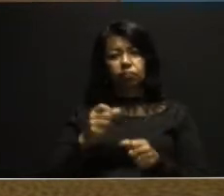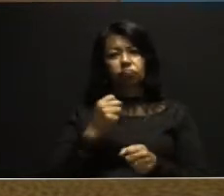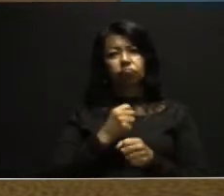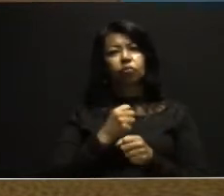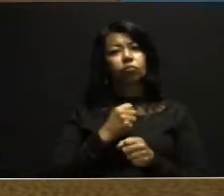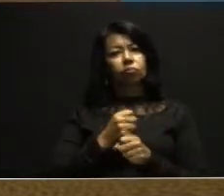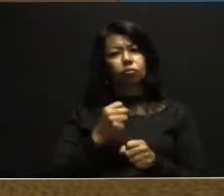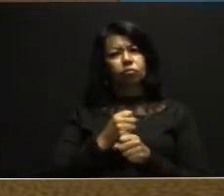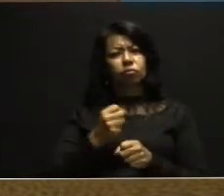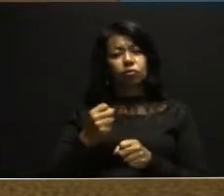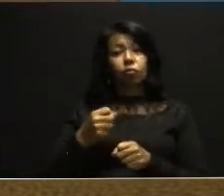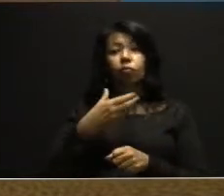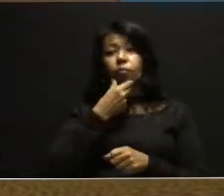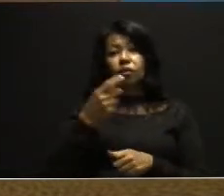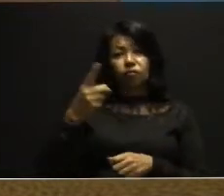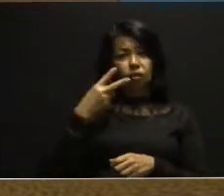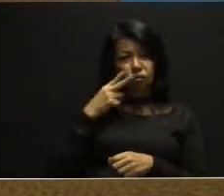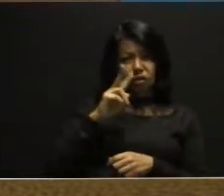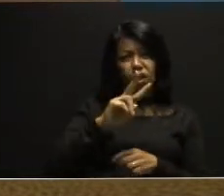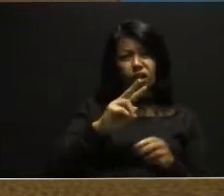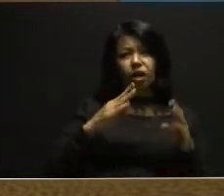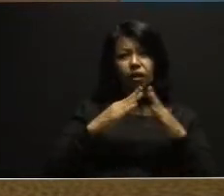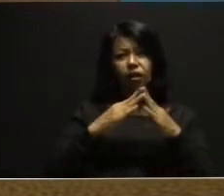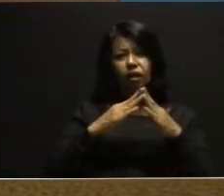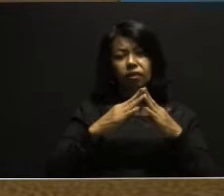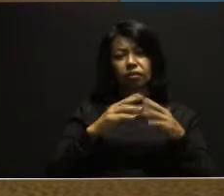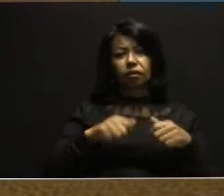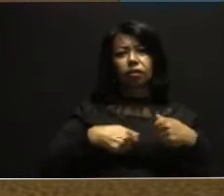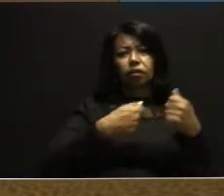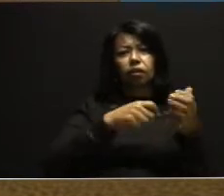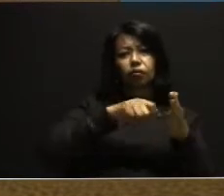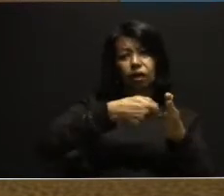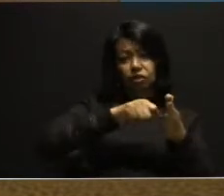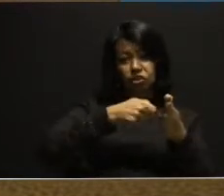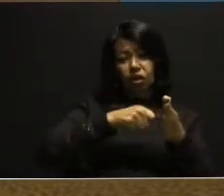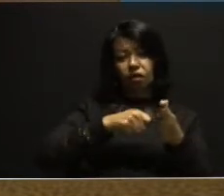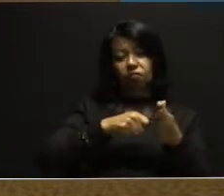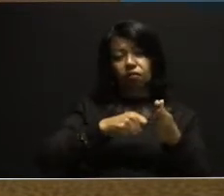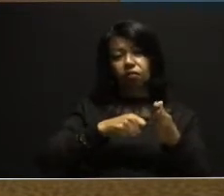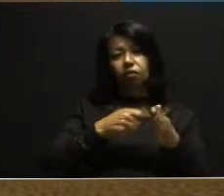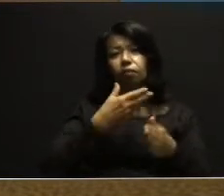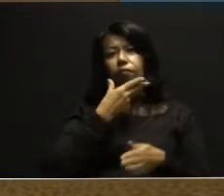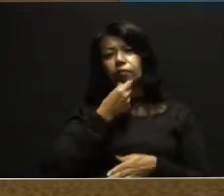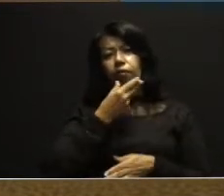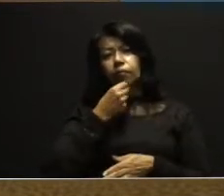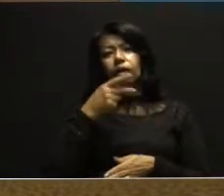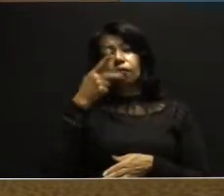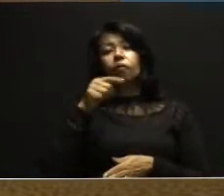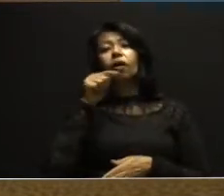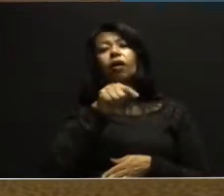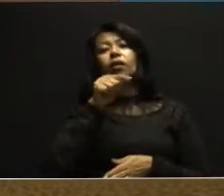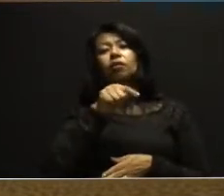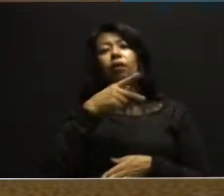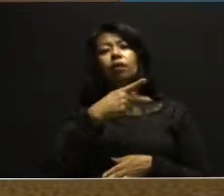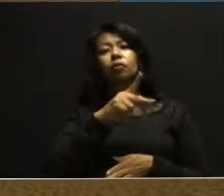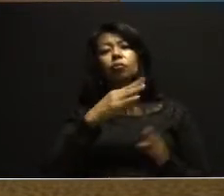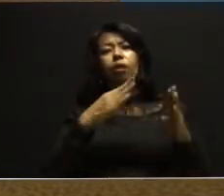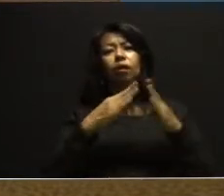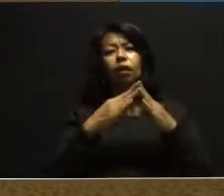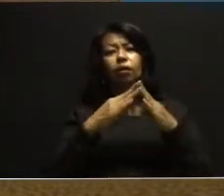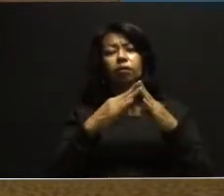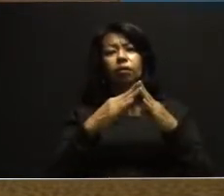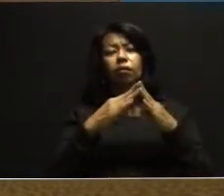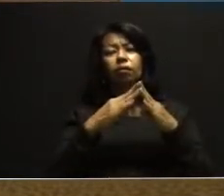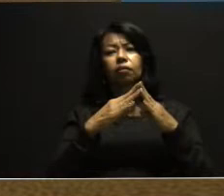inspecionar a casa e entregou a chave ao carpinteiro. Esta é a sua casa, ele disse,